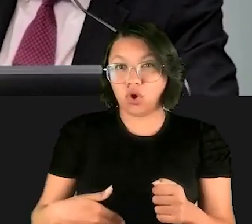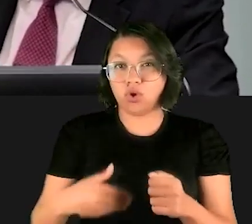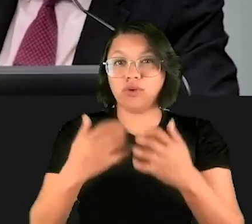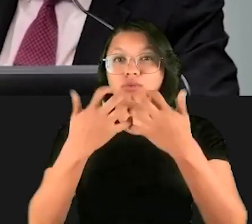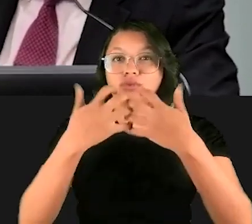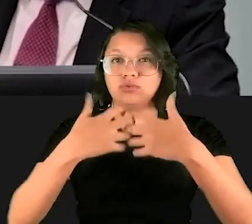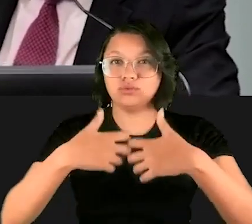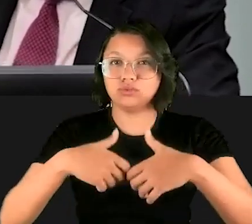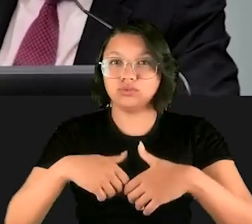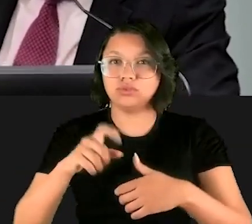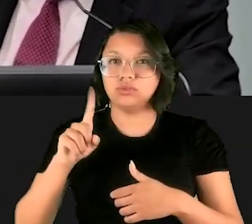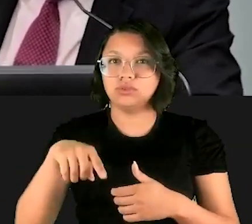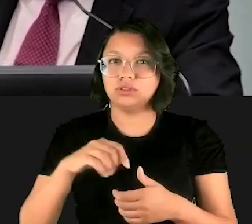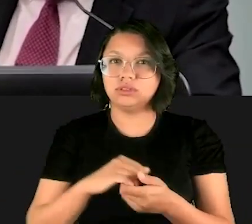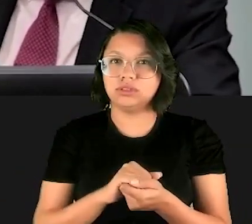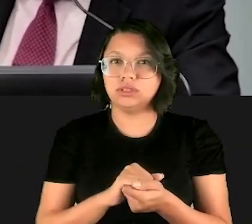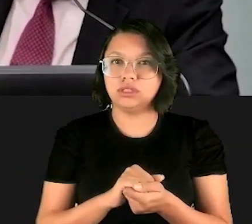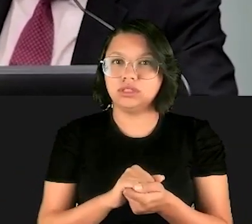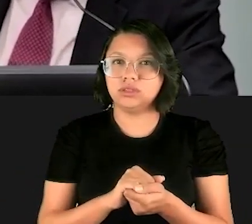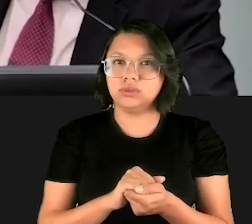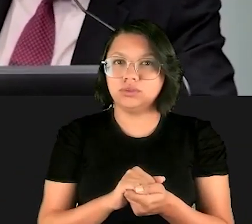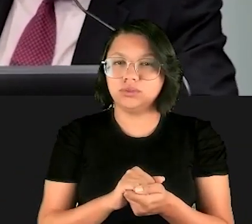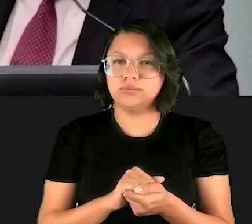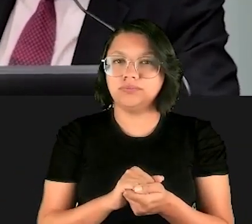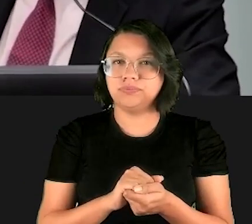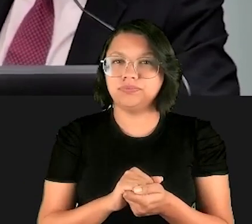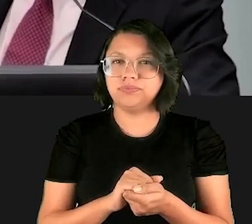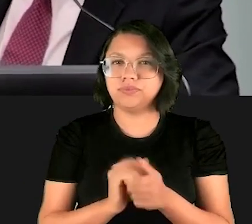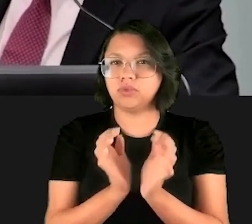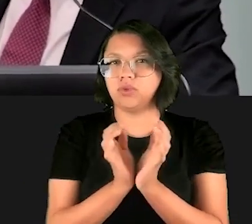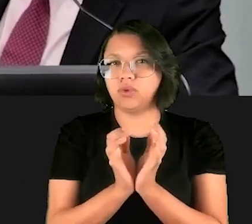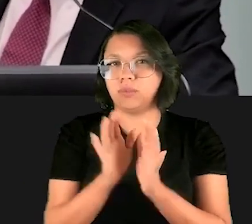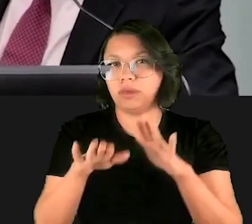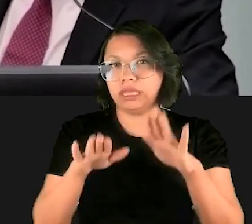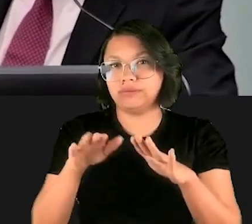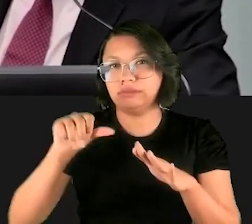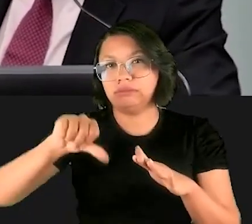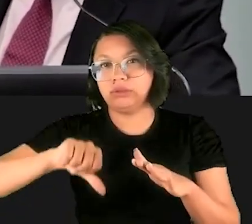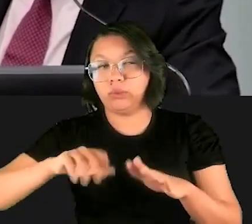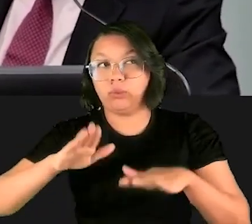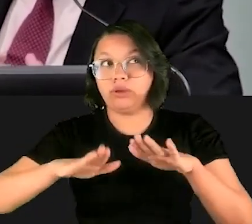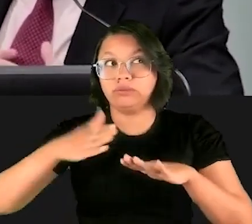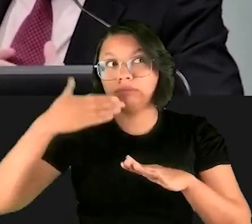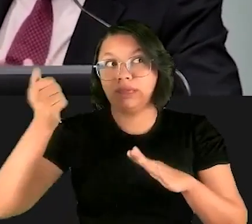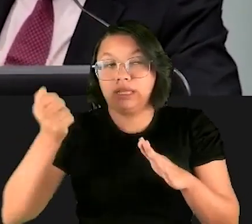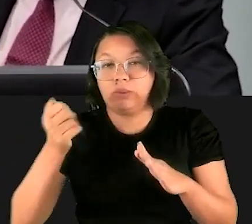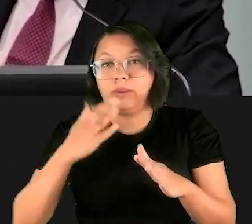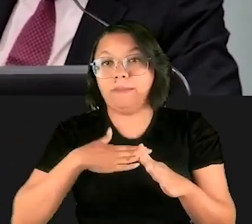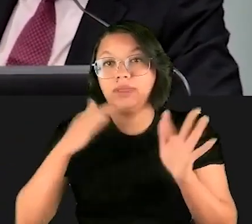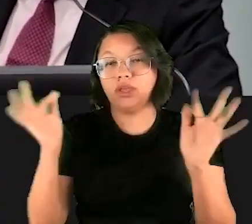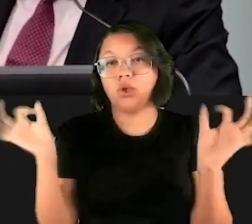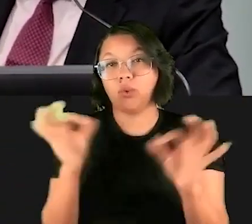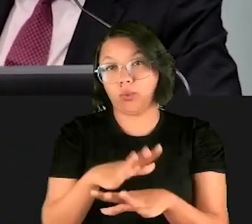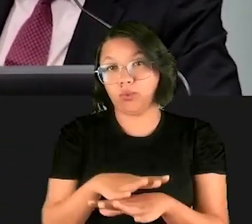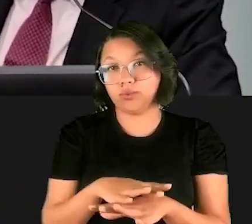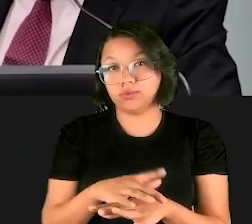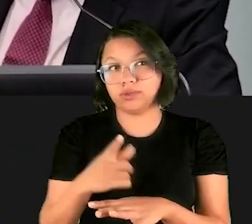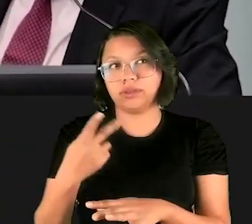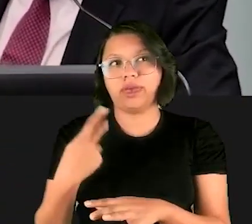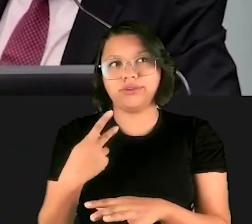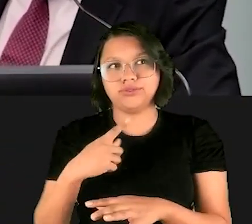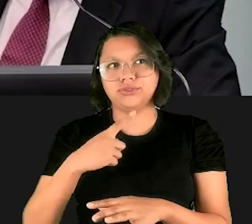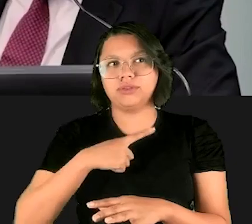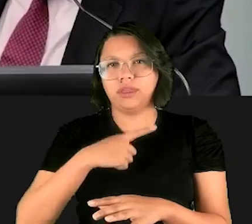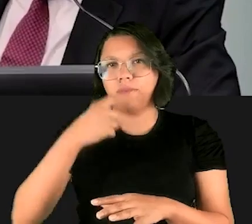como uma rede, né? Às vezes funciona melhor, às vezes pior, mas a gente tenta. Então, as minhas conclusões é que a gente tem consciência